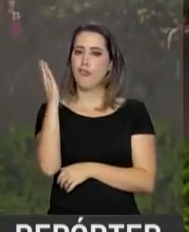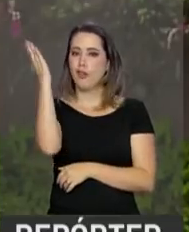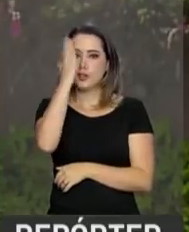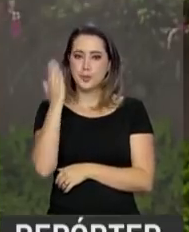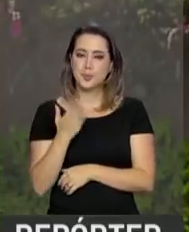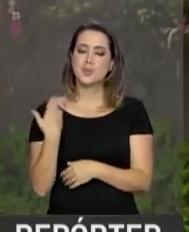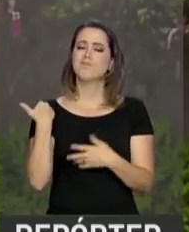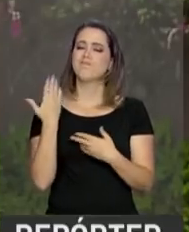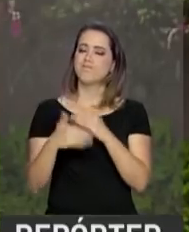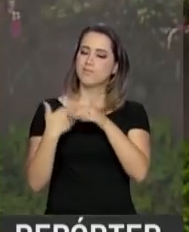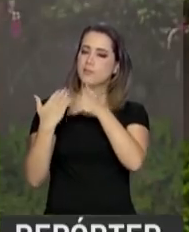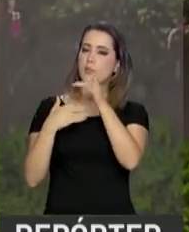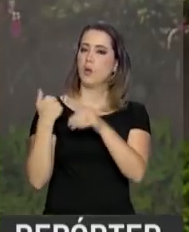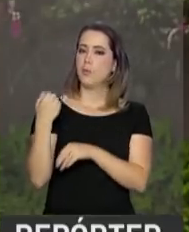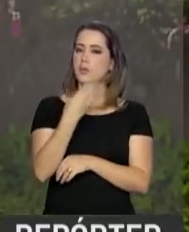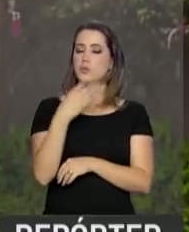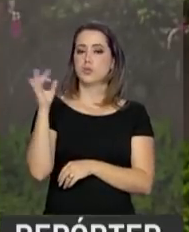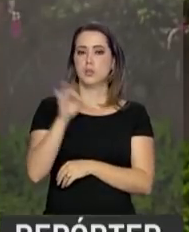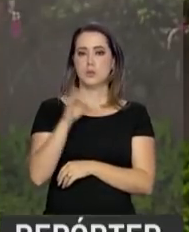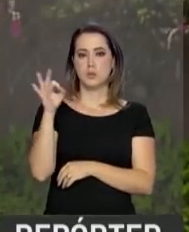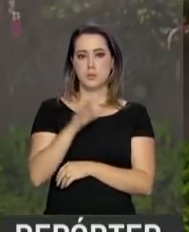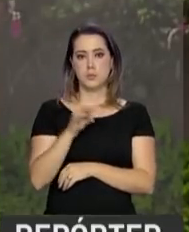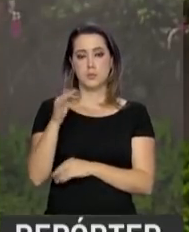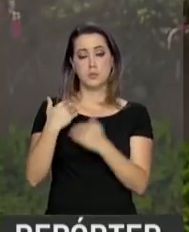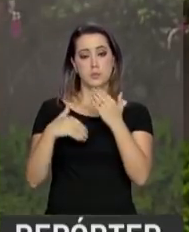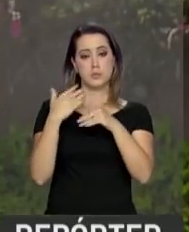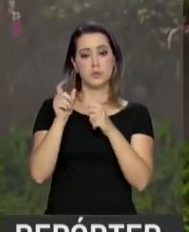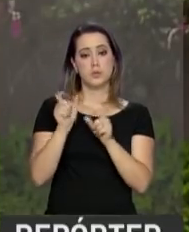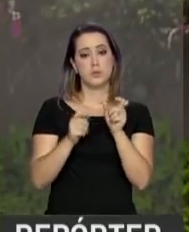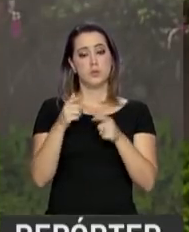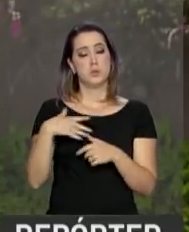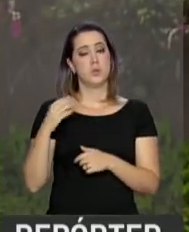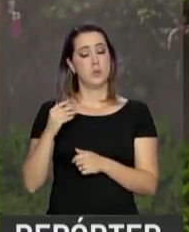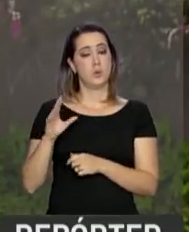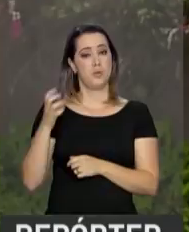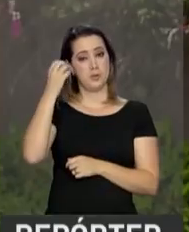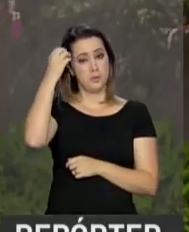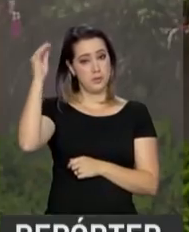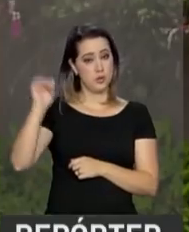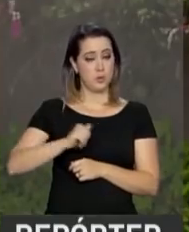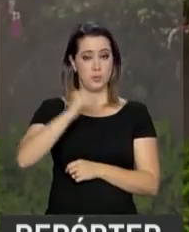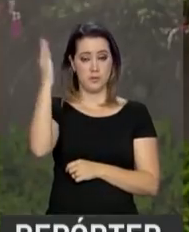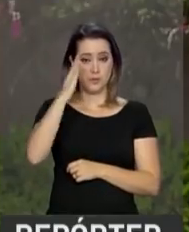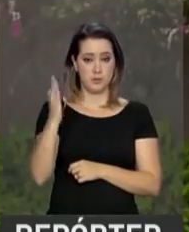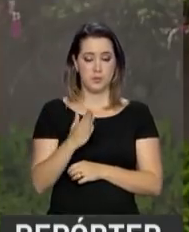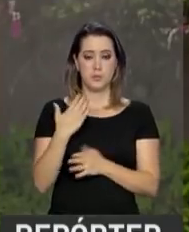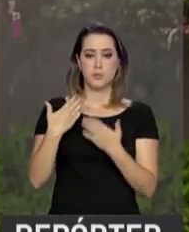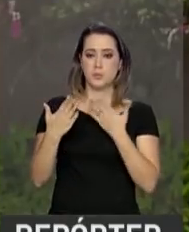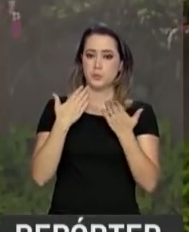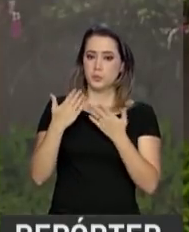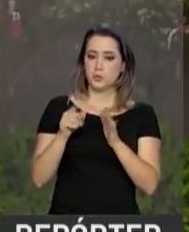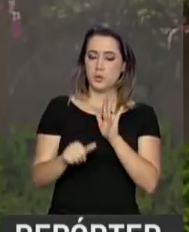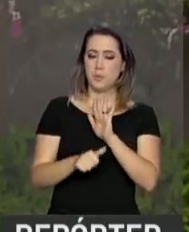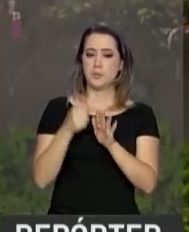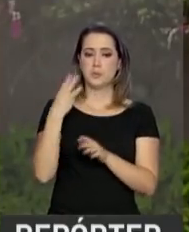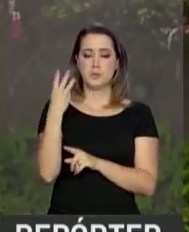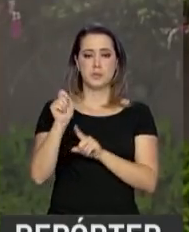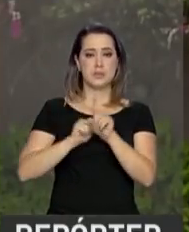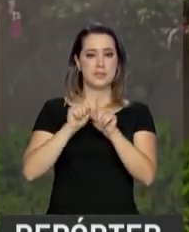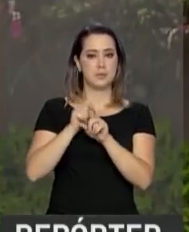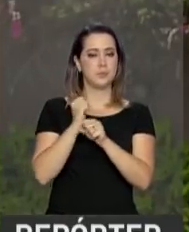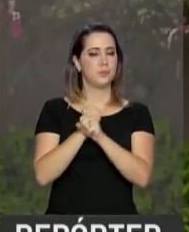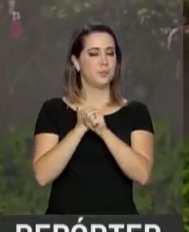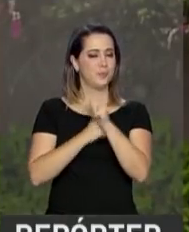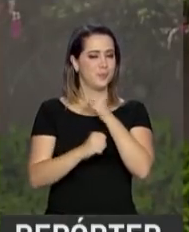foi registrado um aumento de 14% na quantidade de passageiros que viajaram para fora do país em relação ao primeiro trimestre do